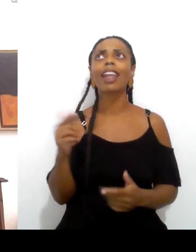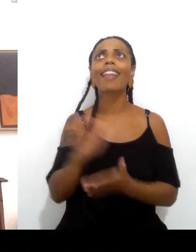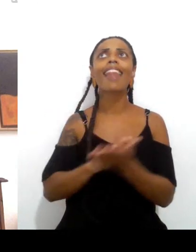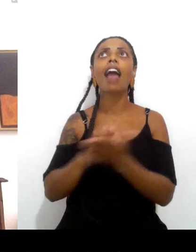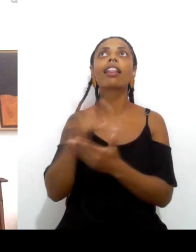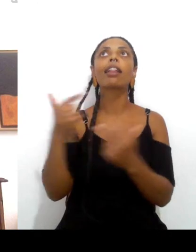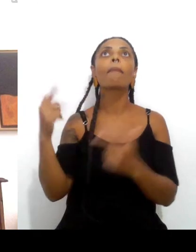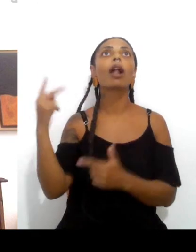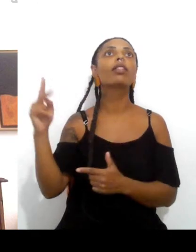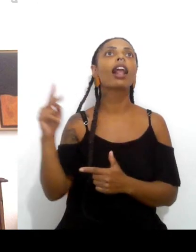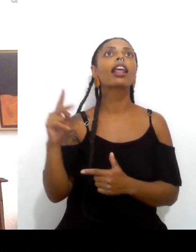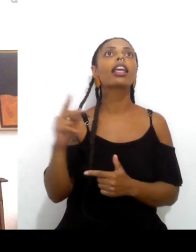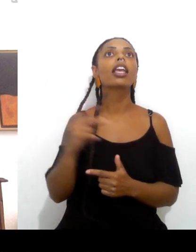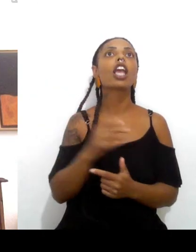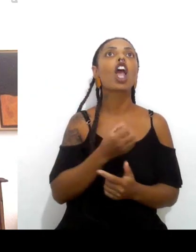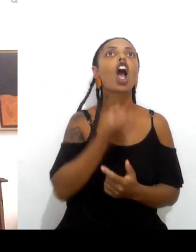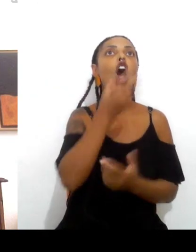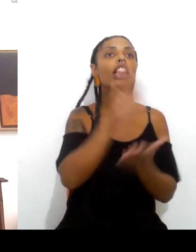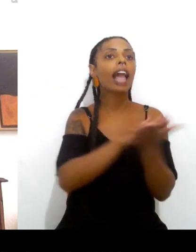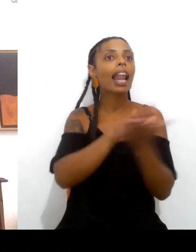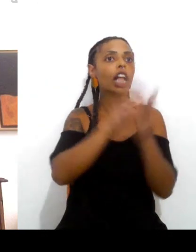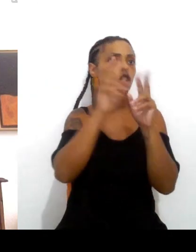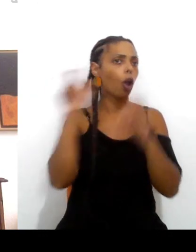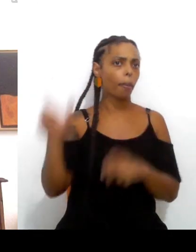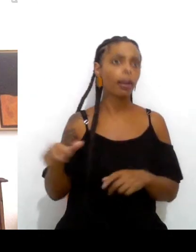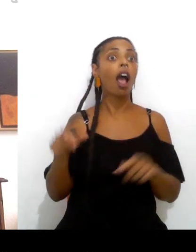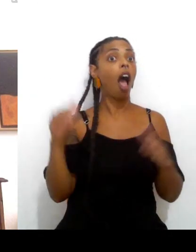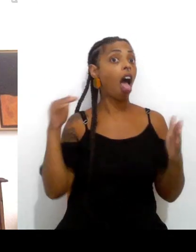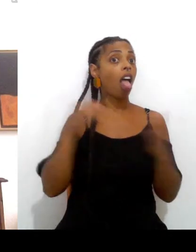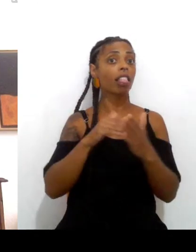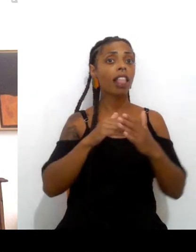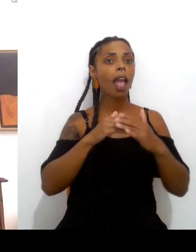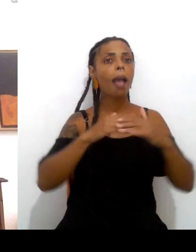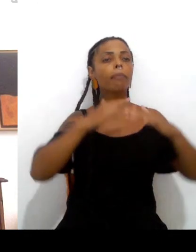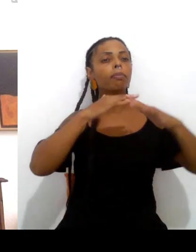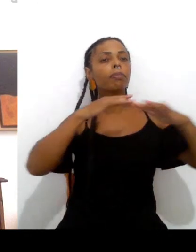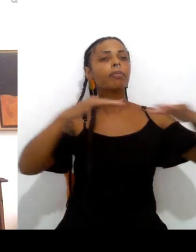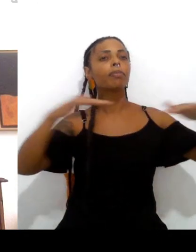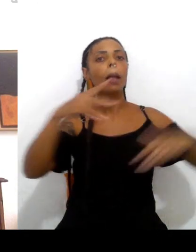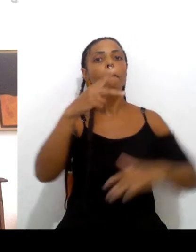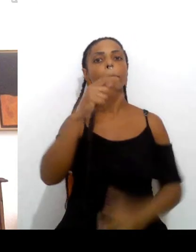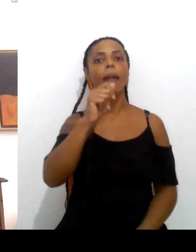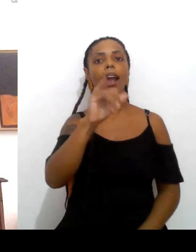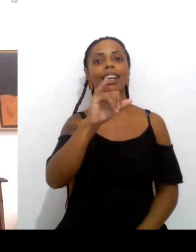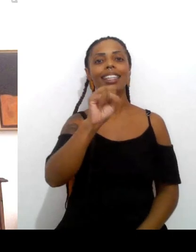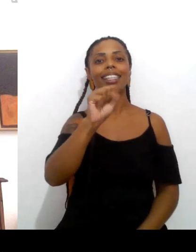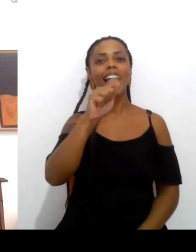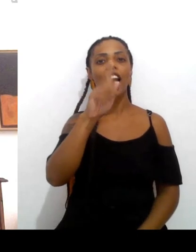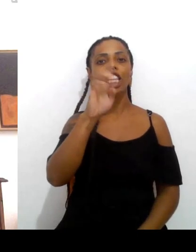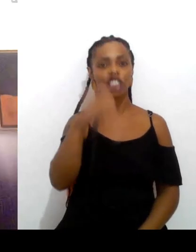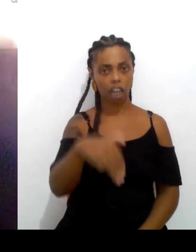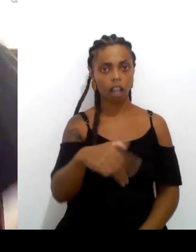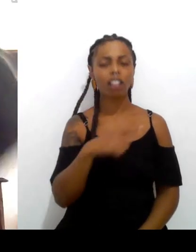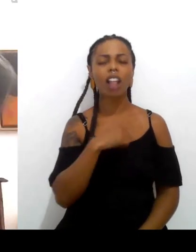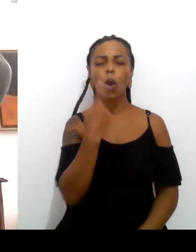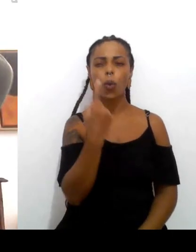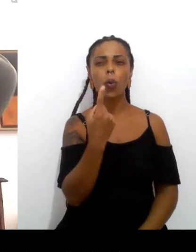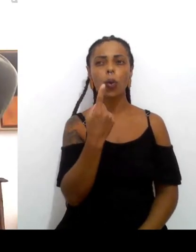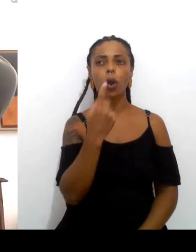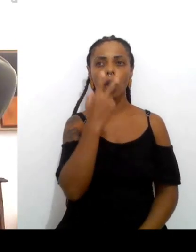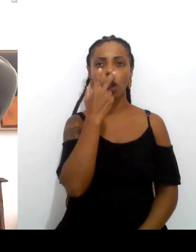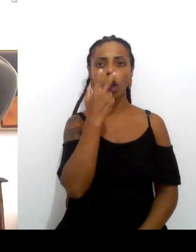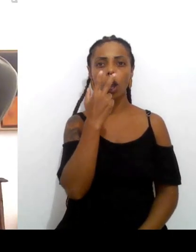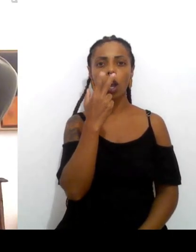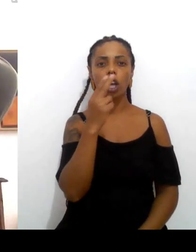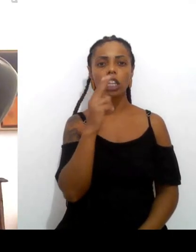seja Inclusive a paisagem a uma paisagem acho que se chama a paisagem próxima